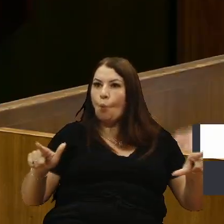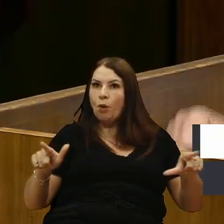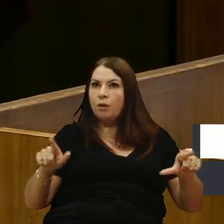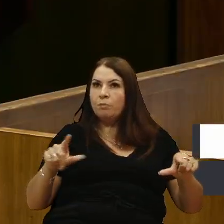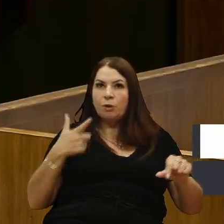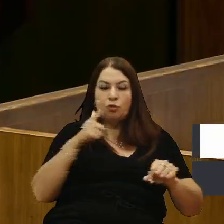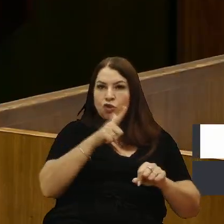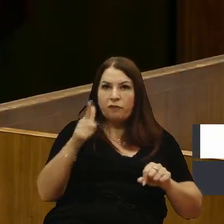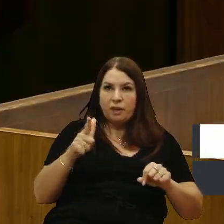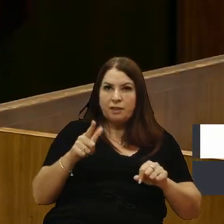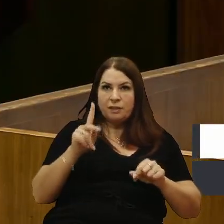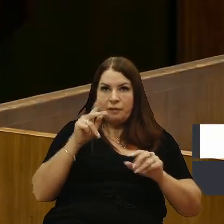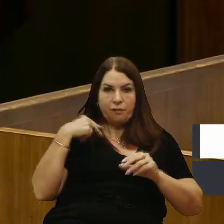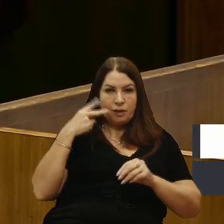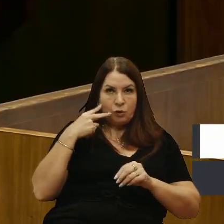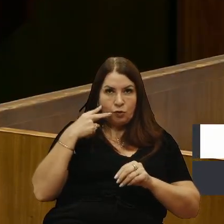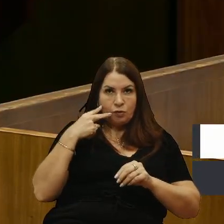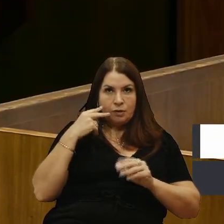que não houvesse quórum,